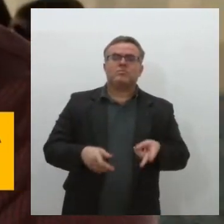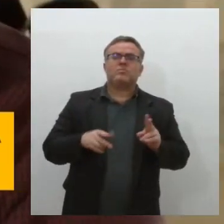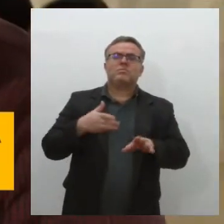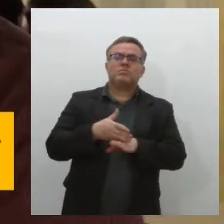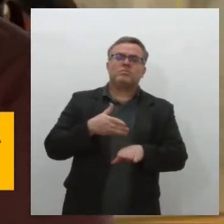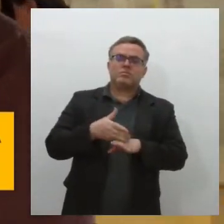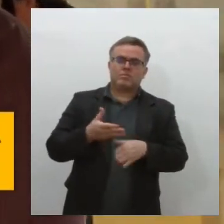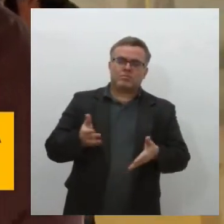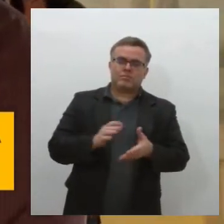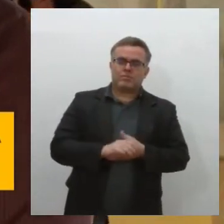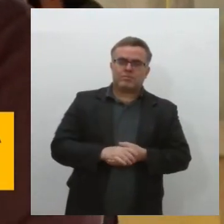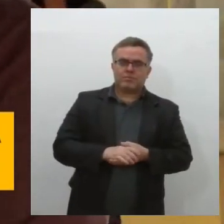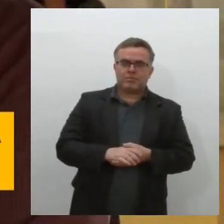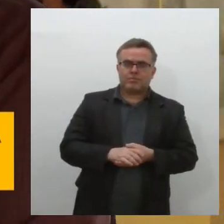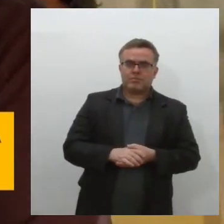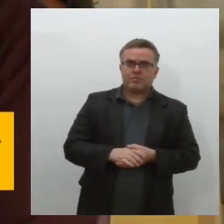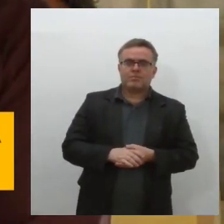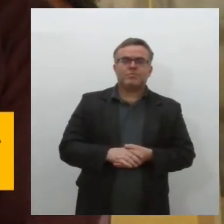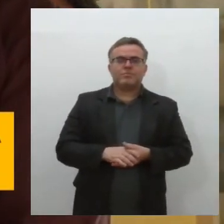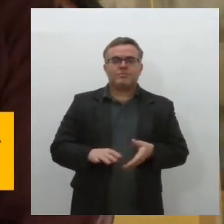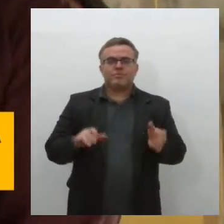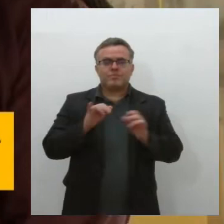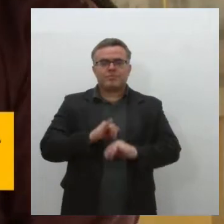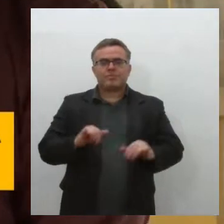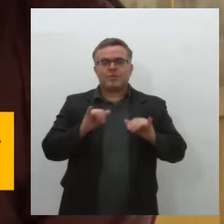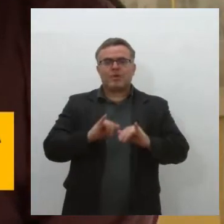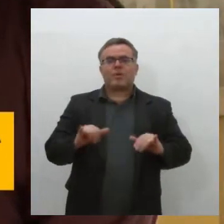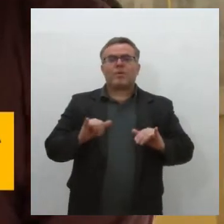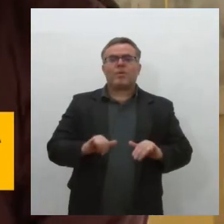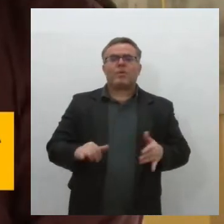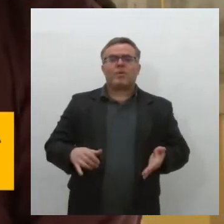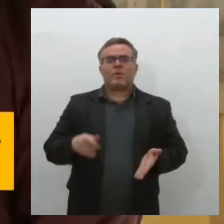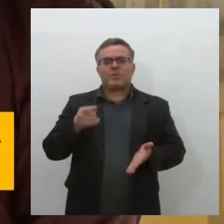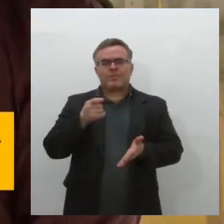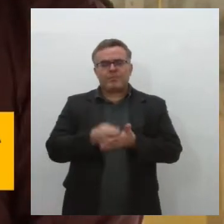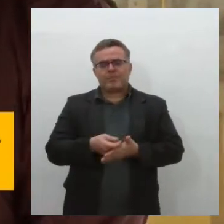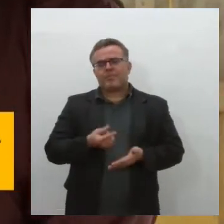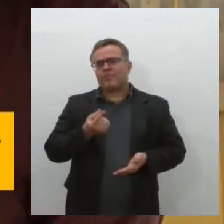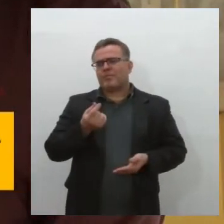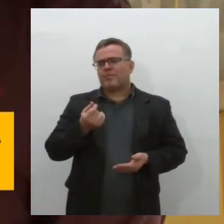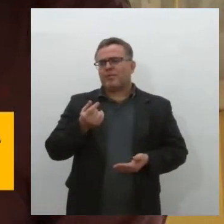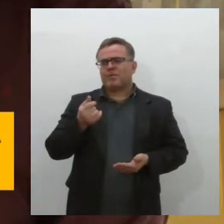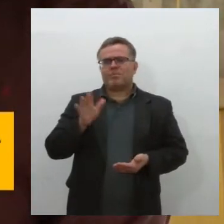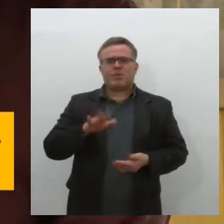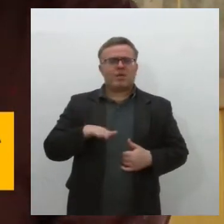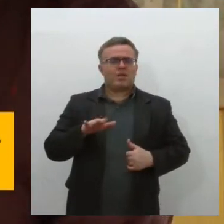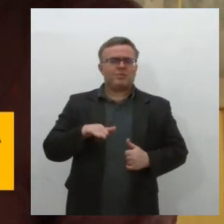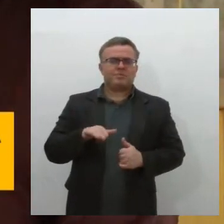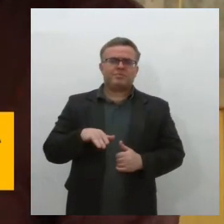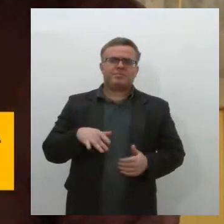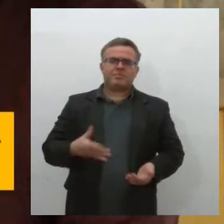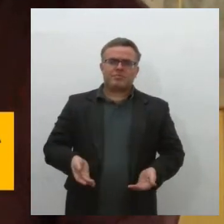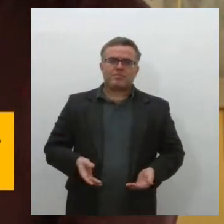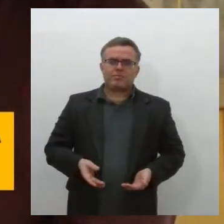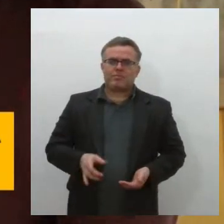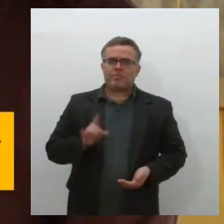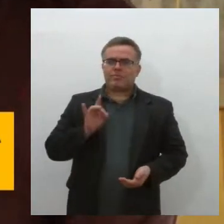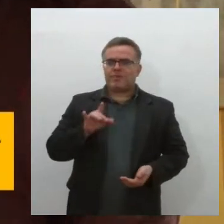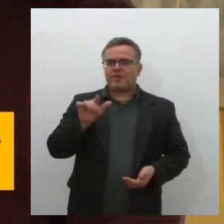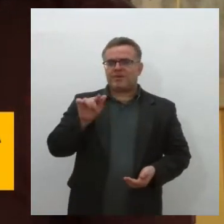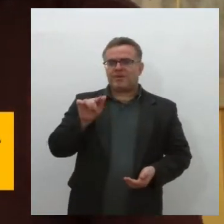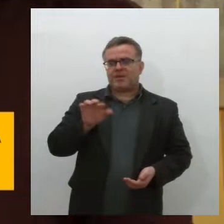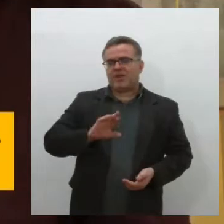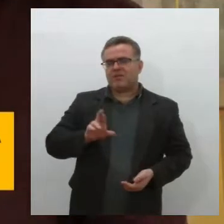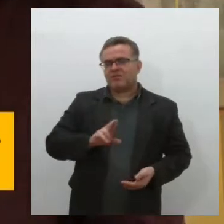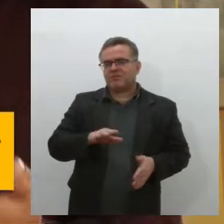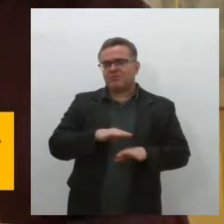Né? E mais uma vez, só lembrando, há um custo, mas o custo é muito simbólico. Exatamente, é o valor de R$ 7,00,